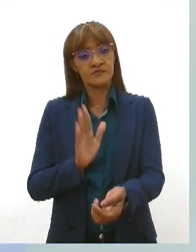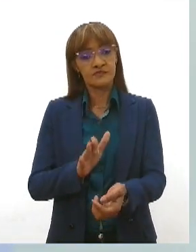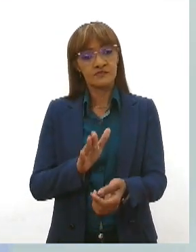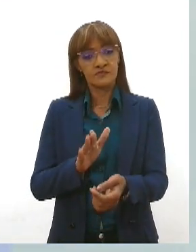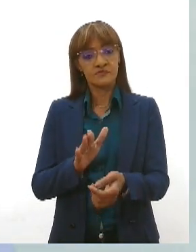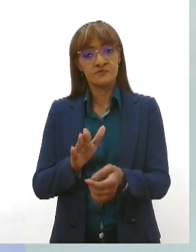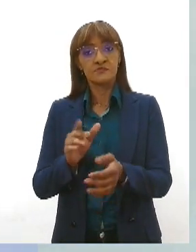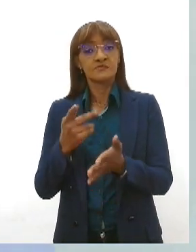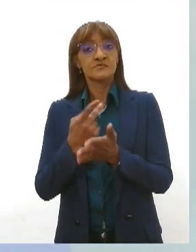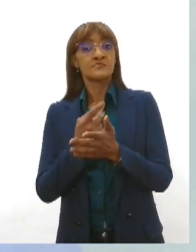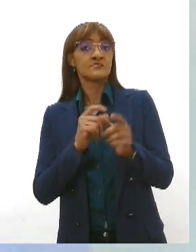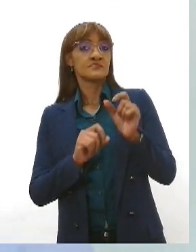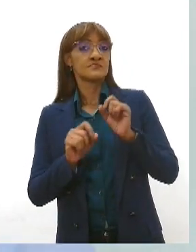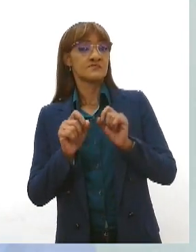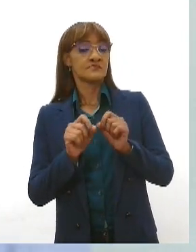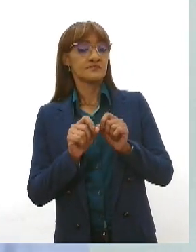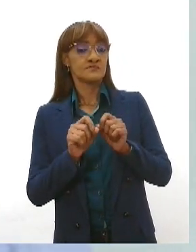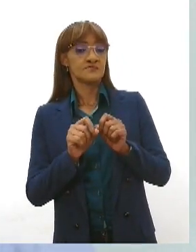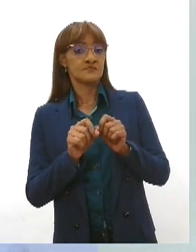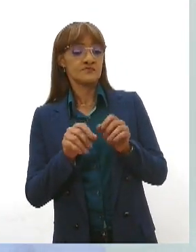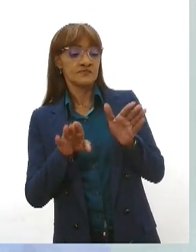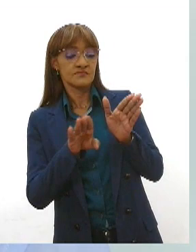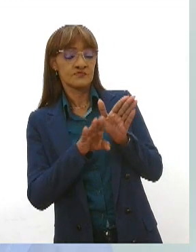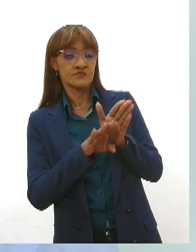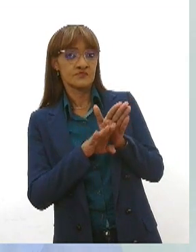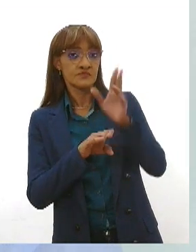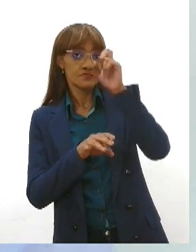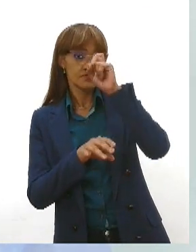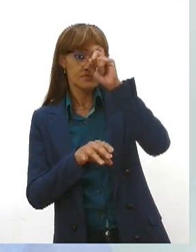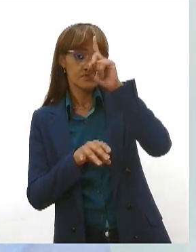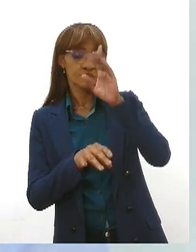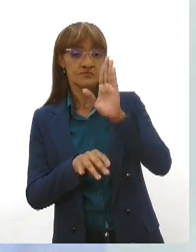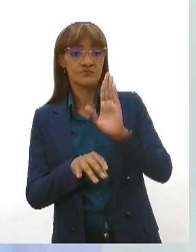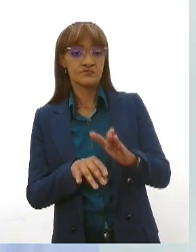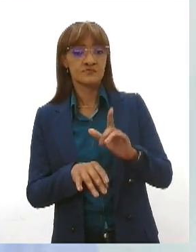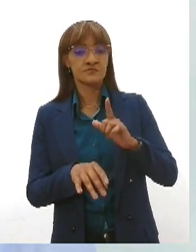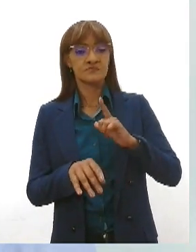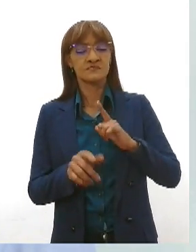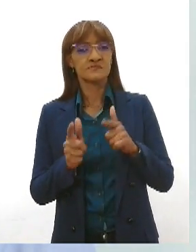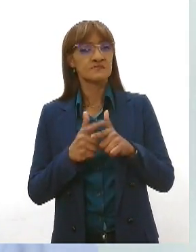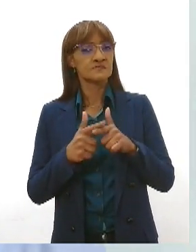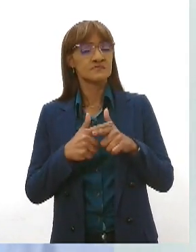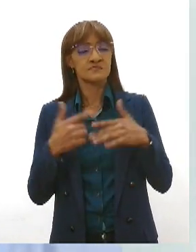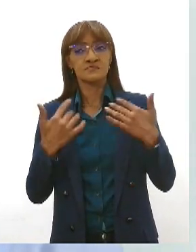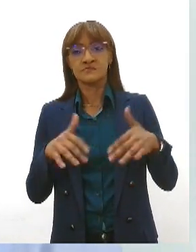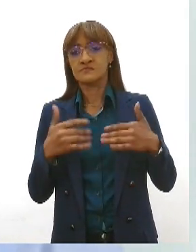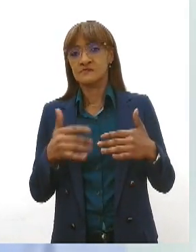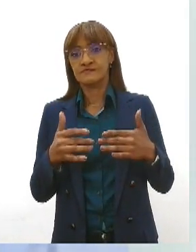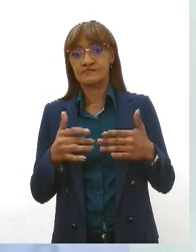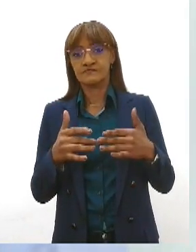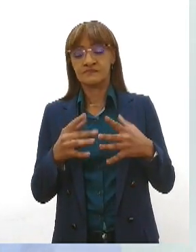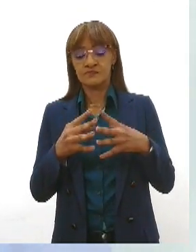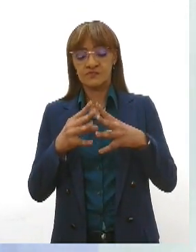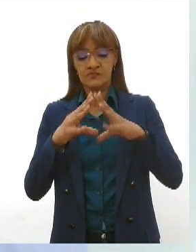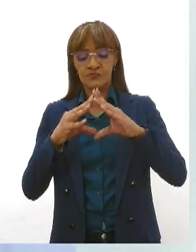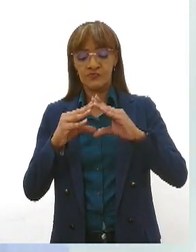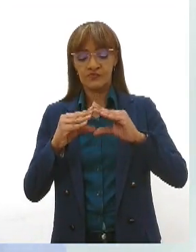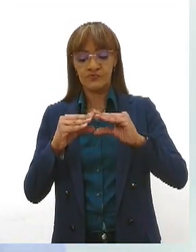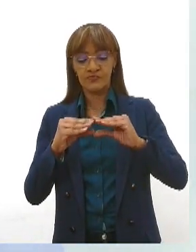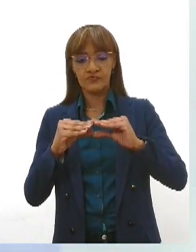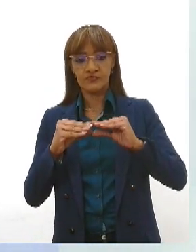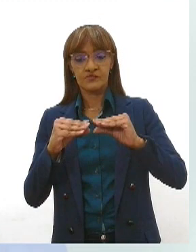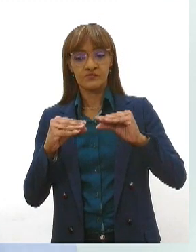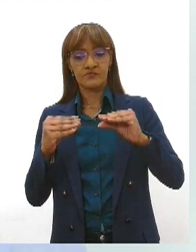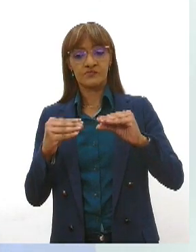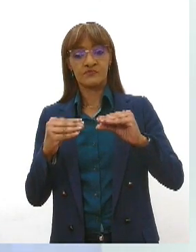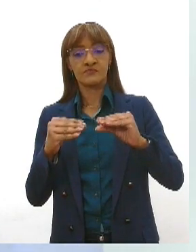quando chega na unidade de pronto-socorro, ele já chega numa situação que já o rim já está perdido. E aí ele vai para a hemodiálise e a opção